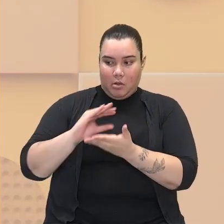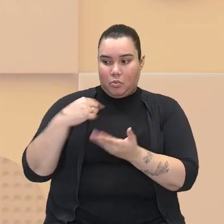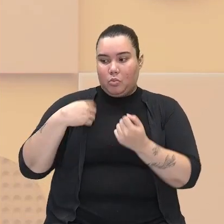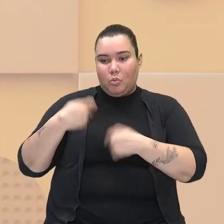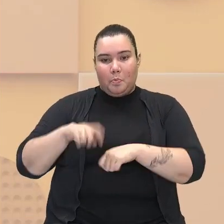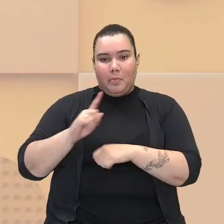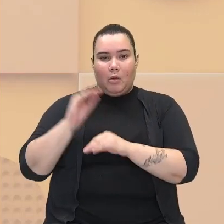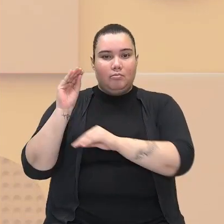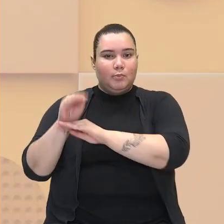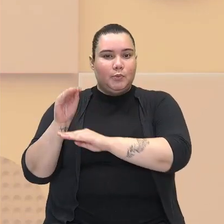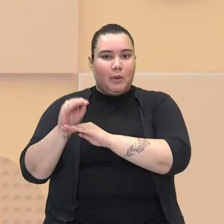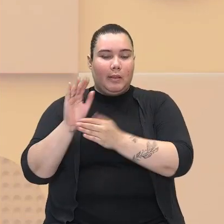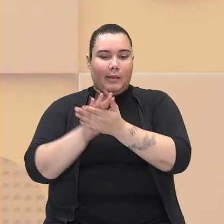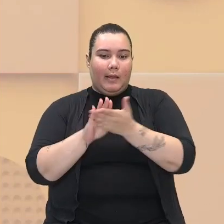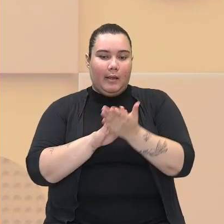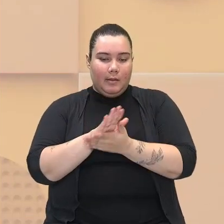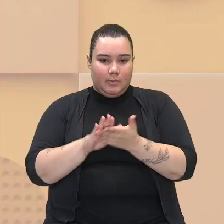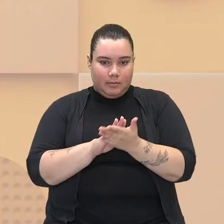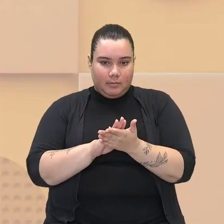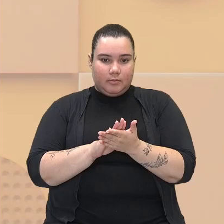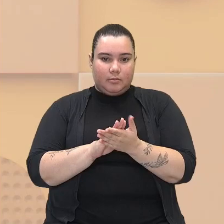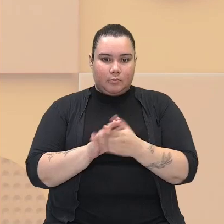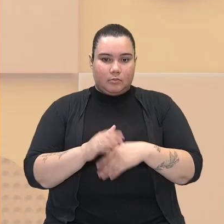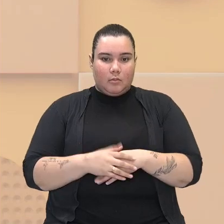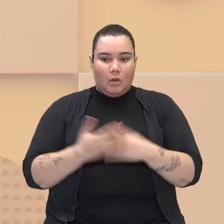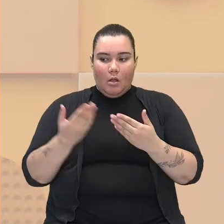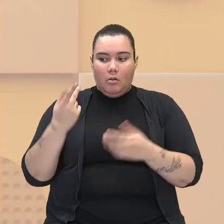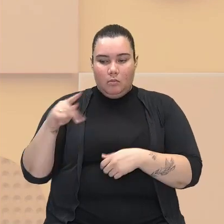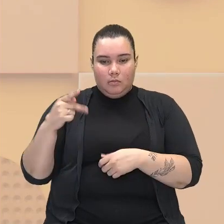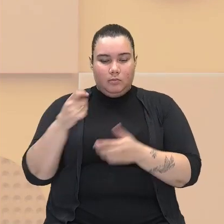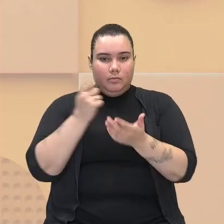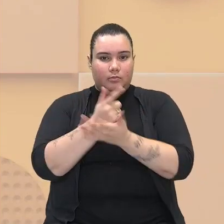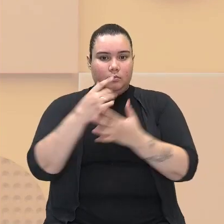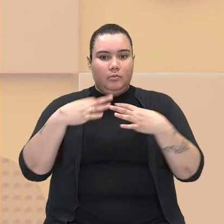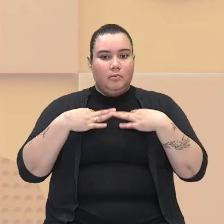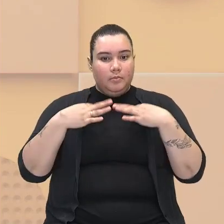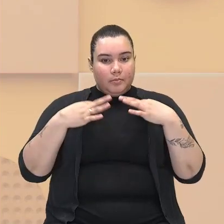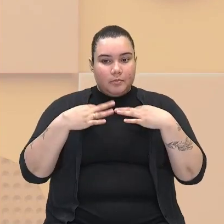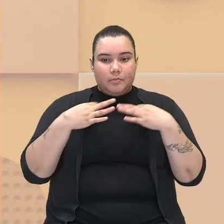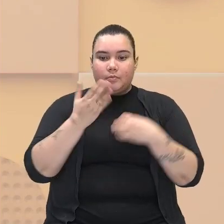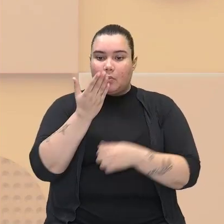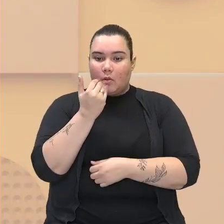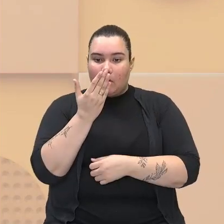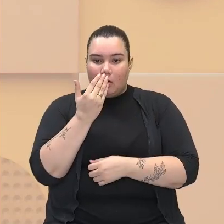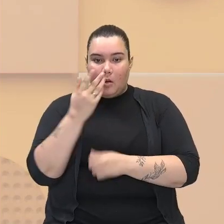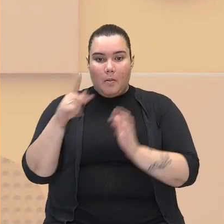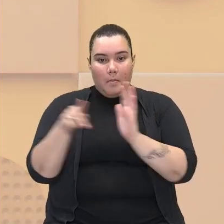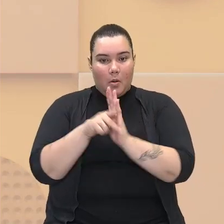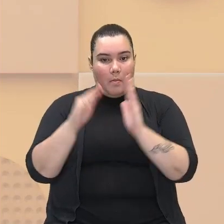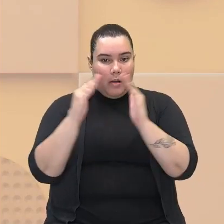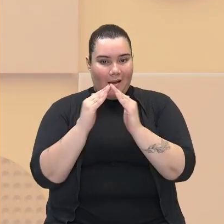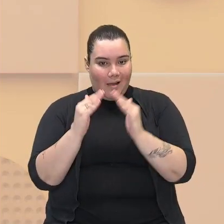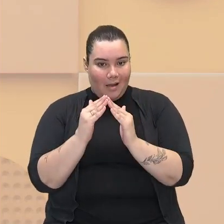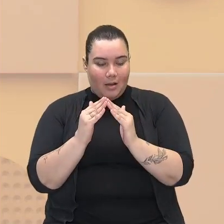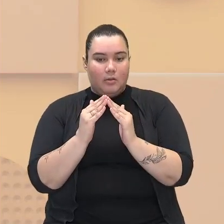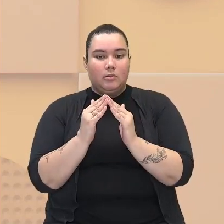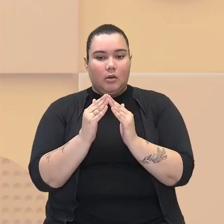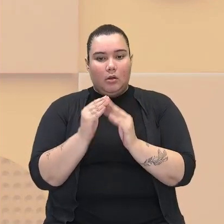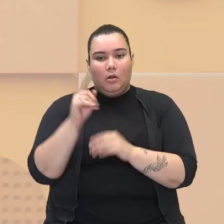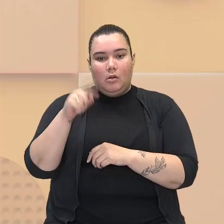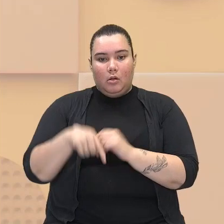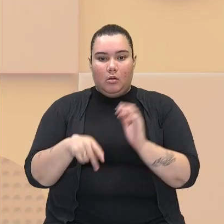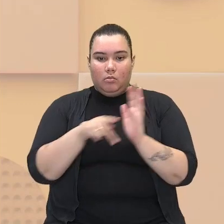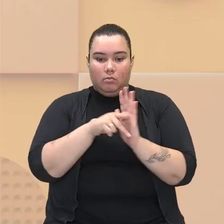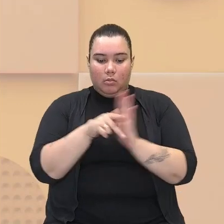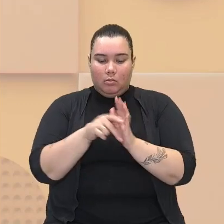básicas desse escravizado. Então, quem tinha que comprar roupa, alimentação e arcar com a moradia, geralmente era o